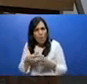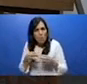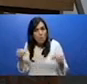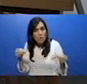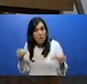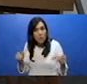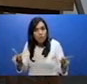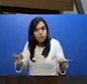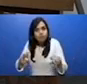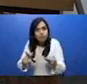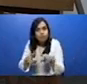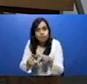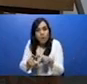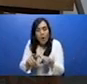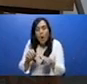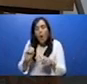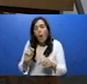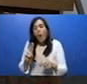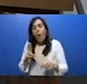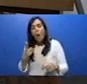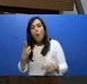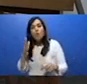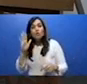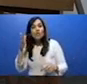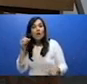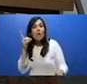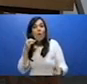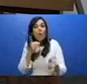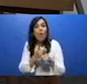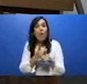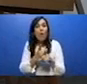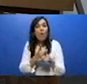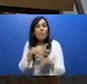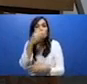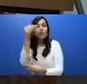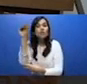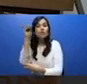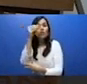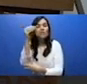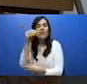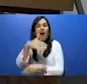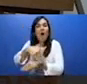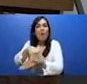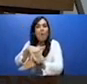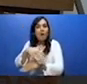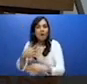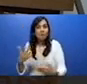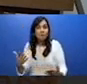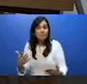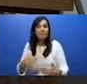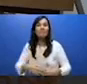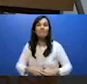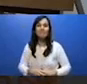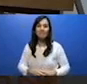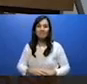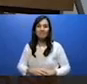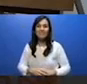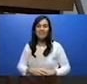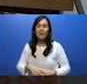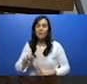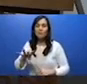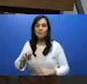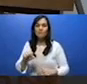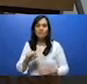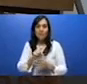pode ainda encontrar algum dinossauro por aí? Nós vamos ver na aula de hoje. Então, pegue a sua apostila, o caderno